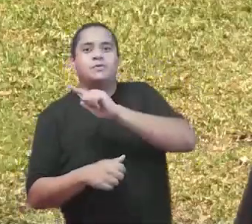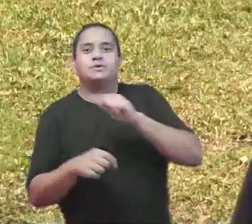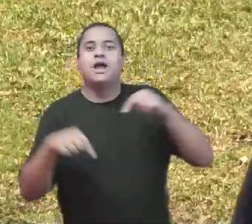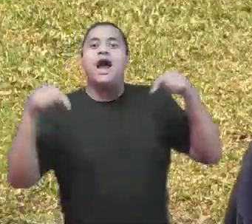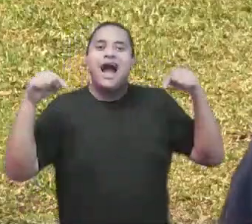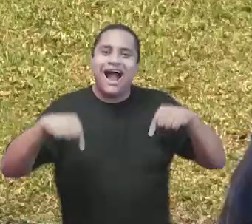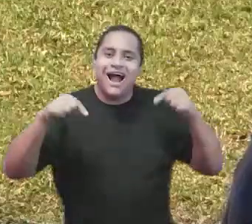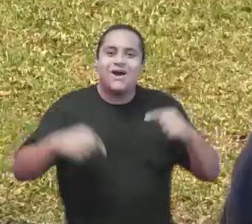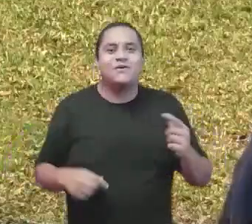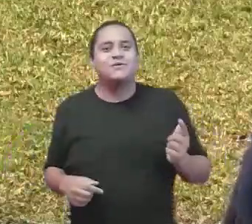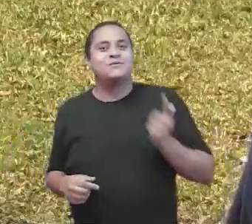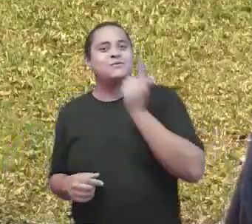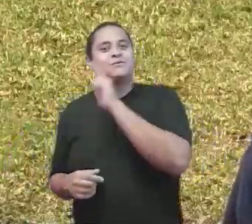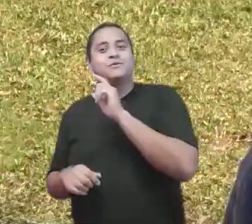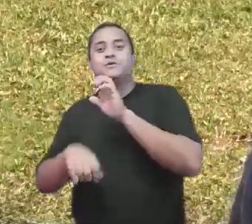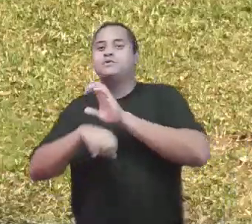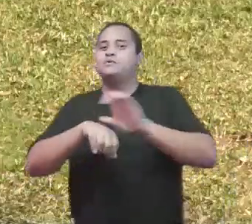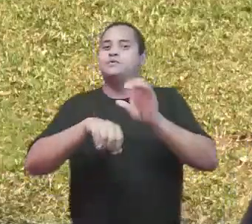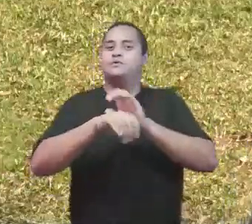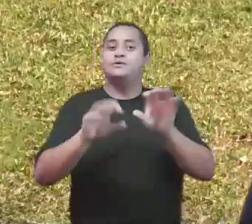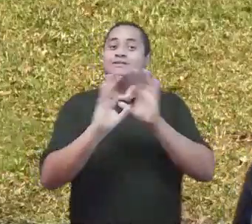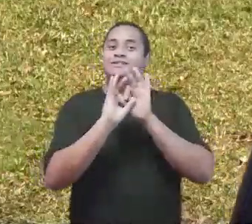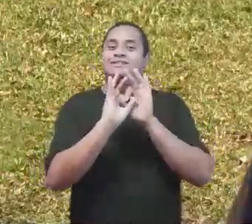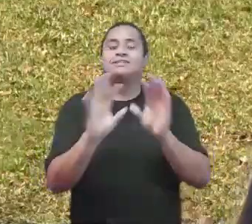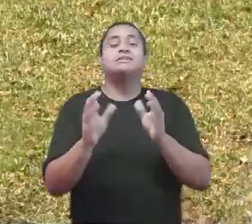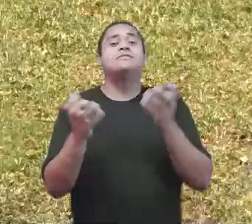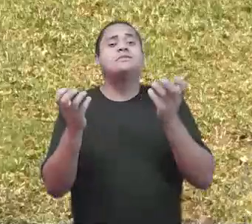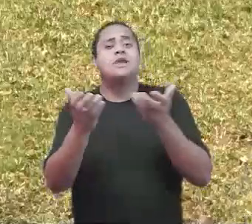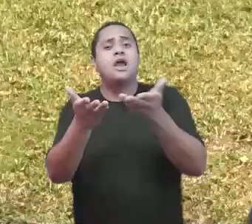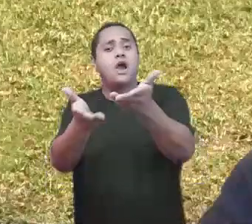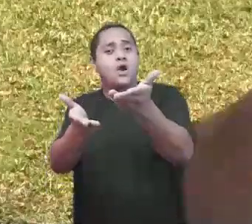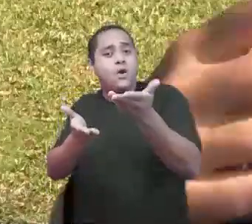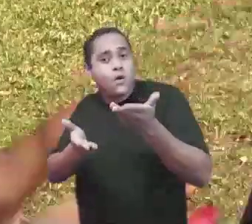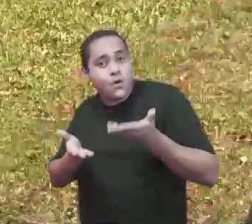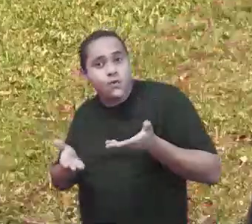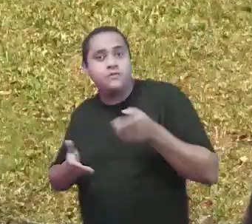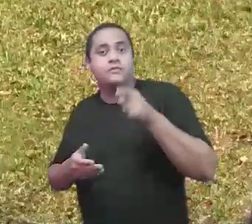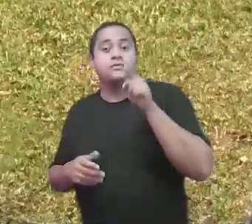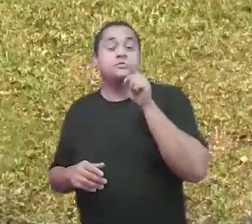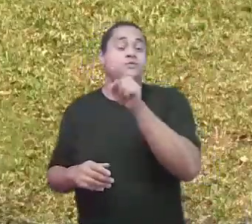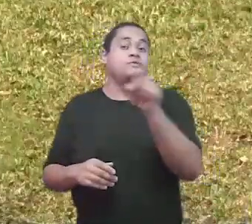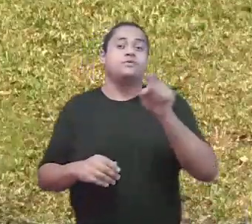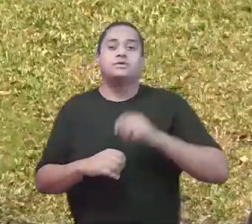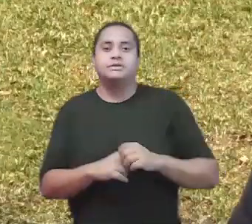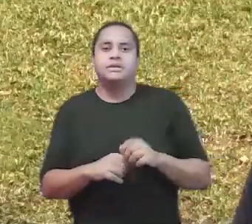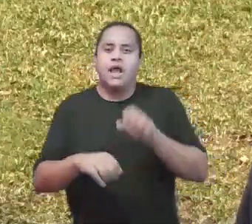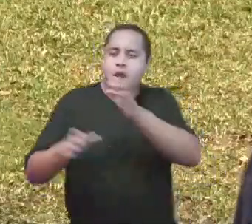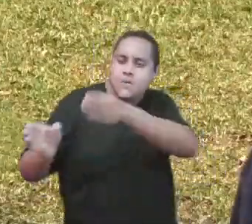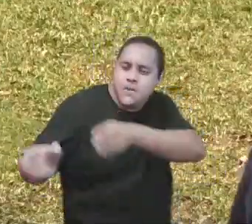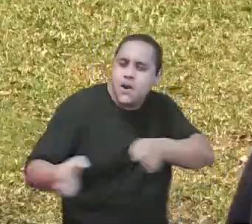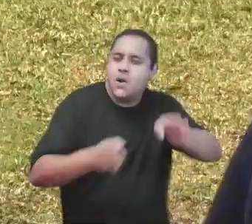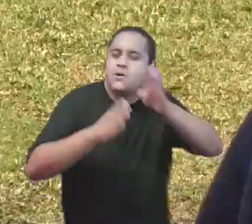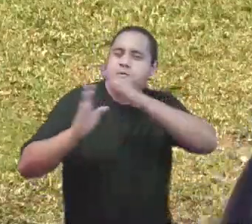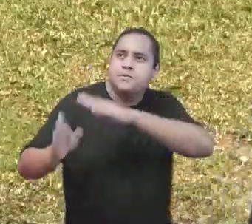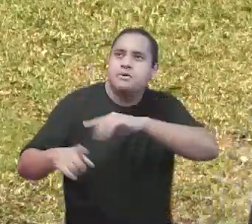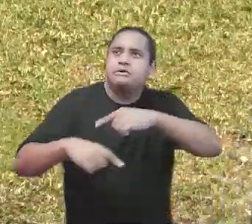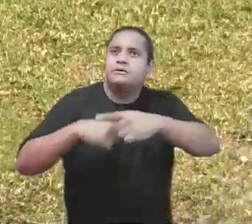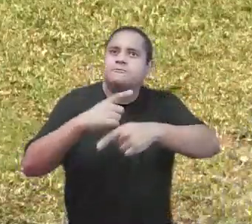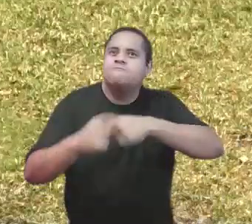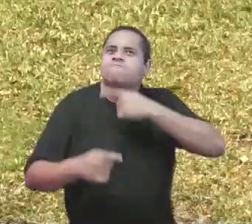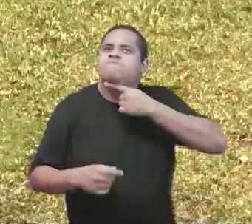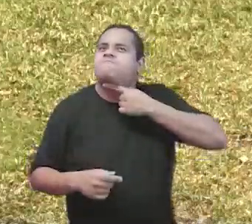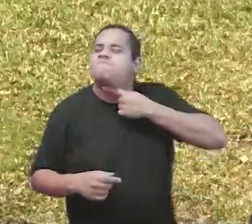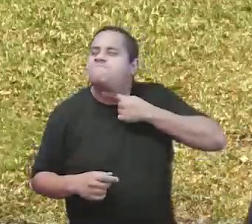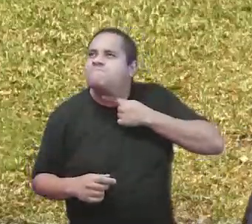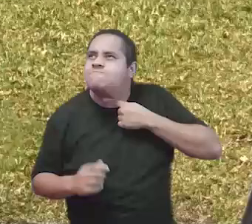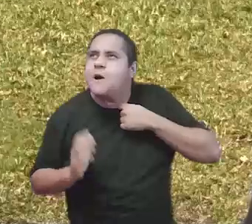estamos mantendo o curso disponível e gostaria de convidar ao longo do curso, quando você sentir vontade